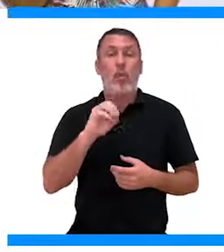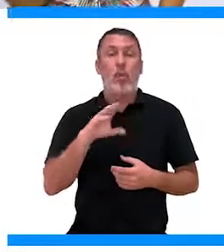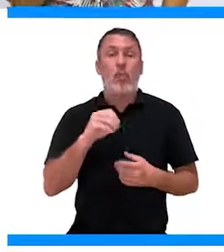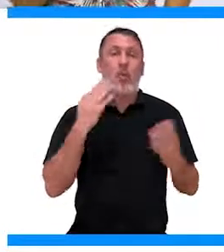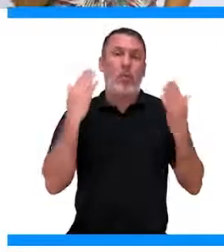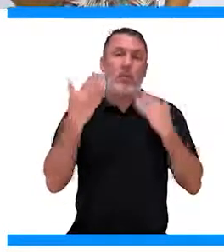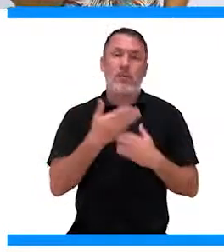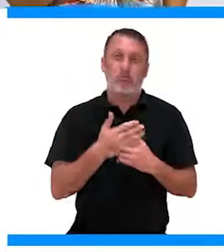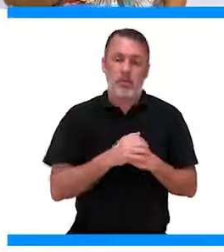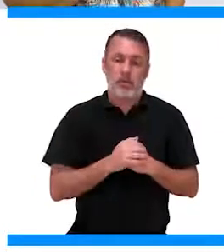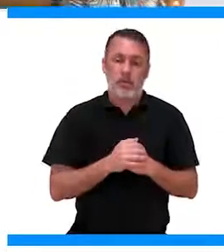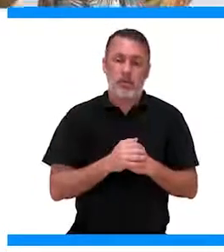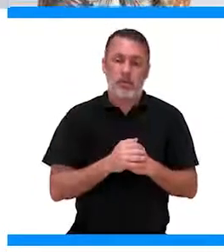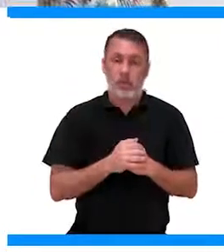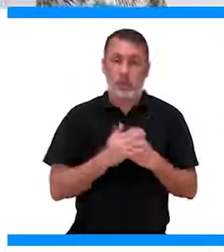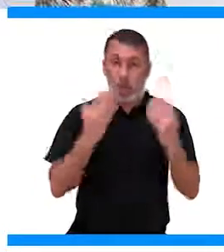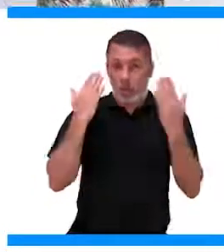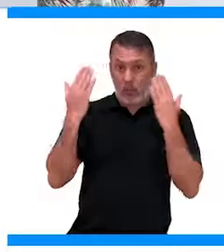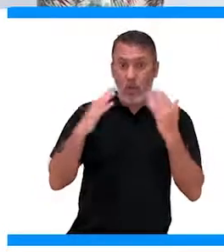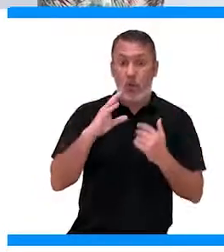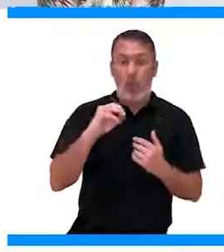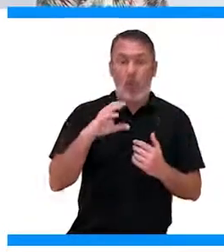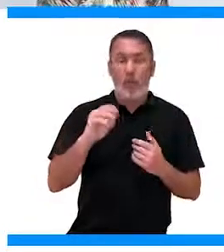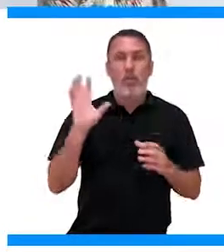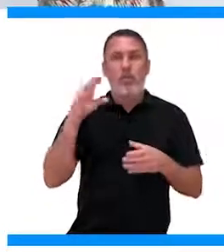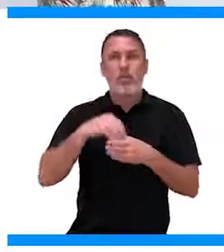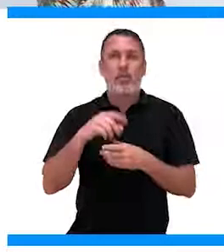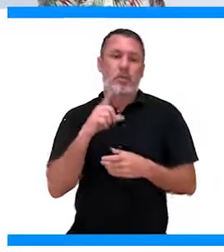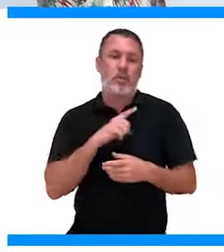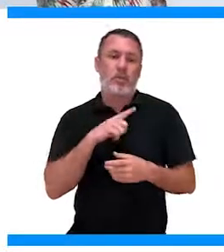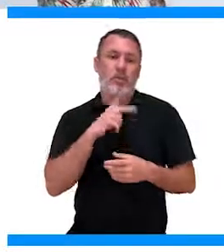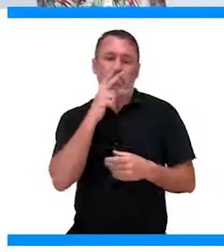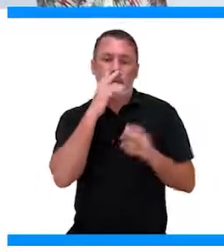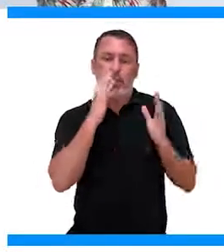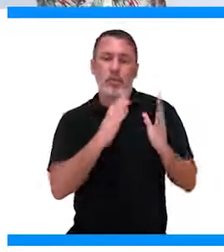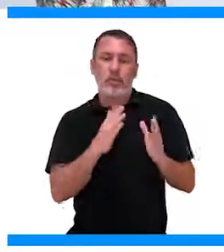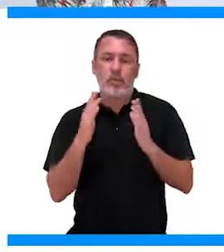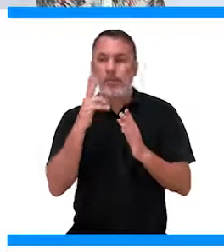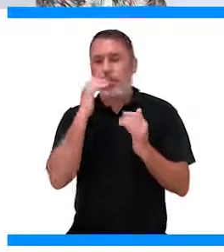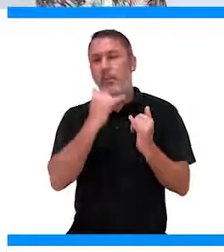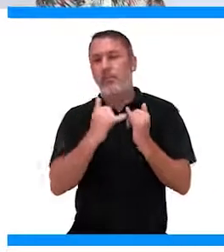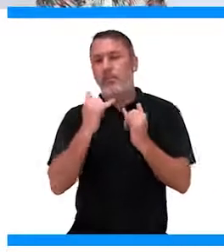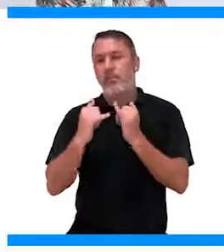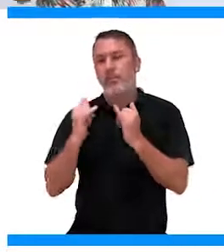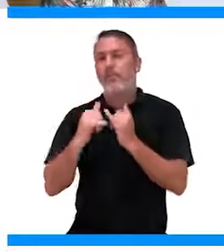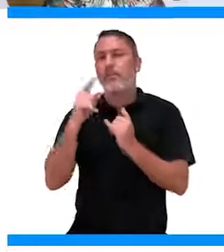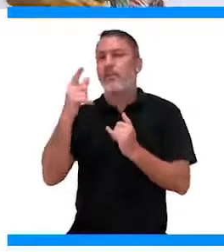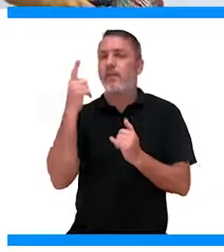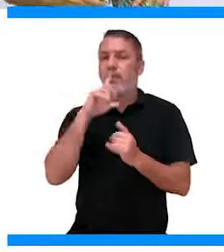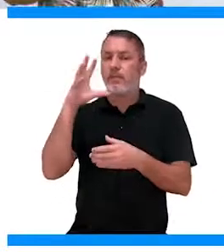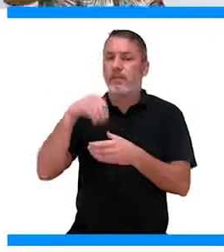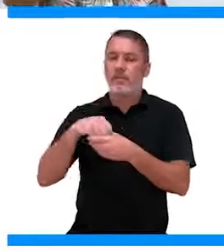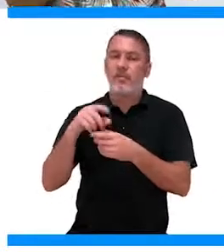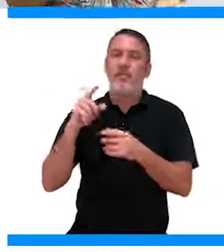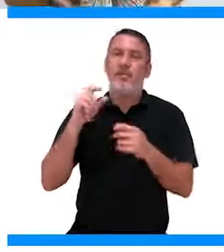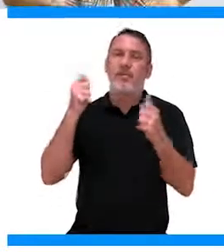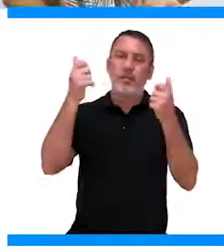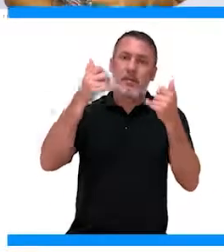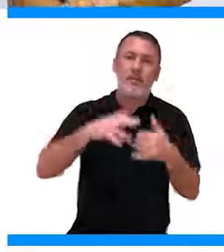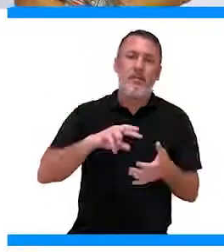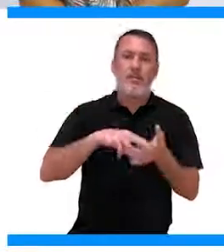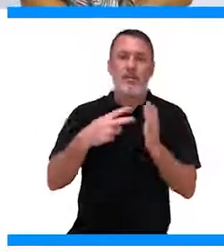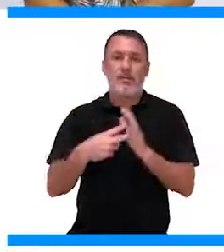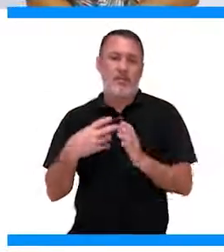como para fazer a comparação. Na comparação, eu estou tentando colocar ali em ordens parecidas, né, para poder exemplificar